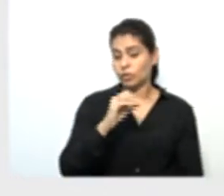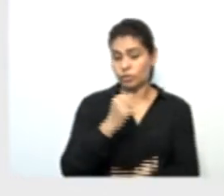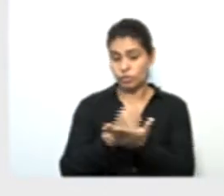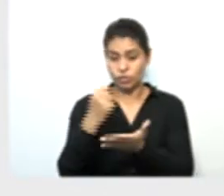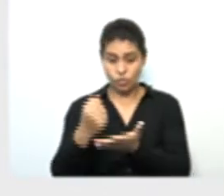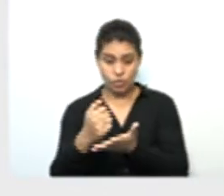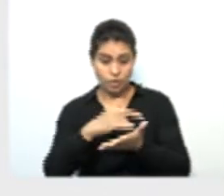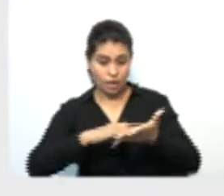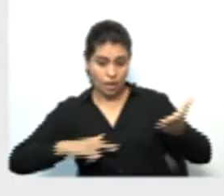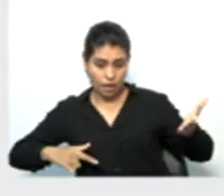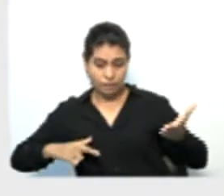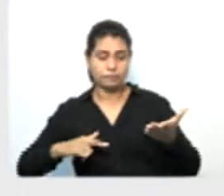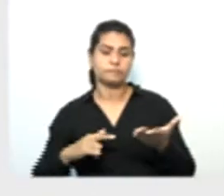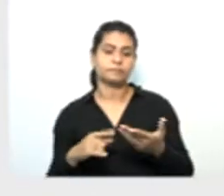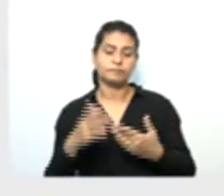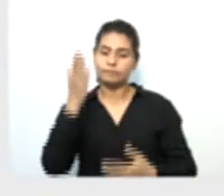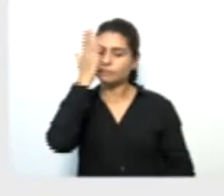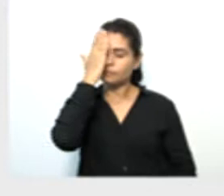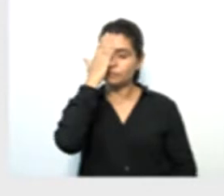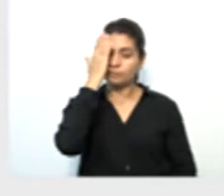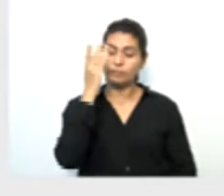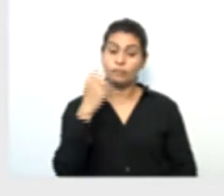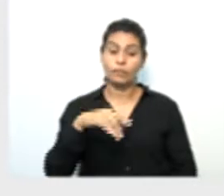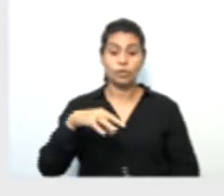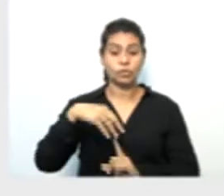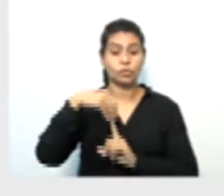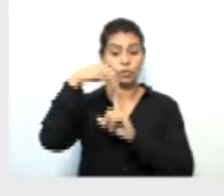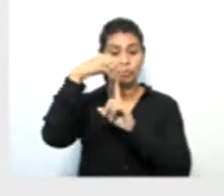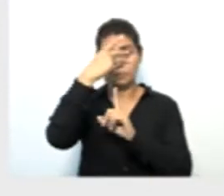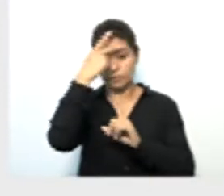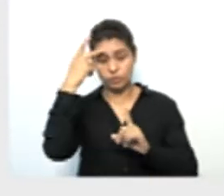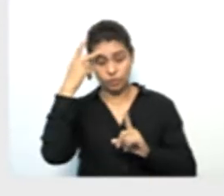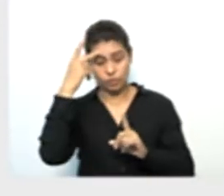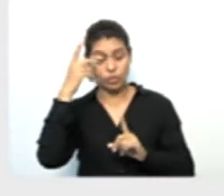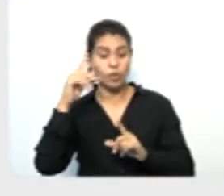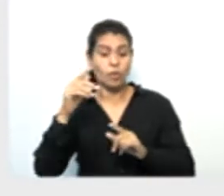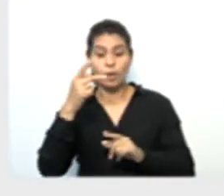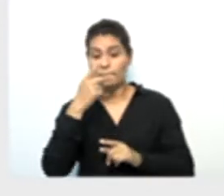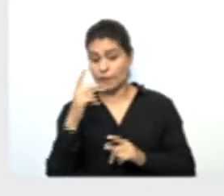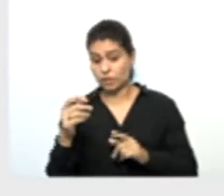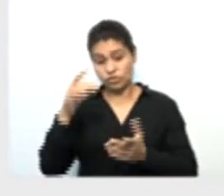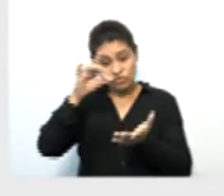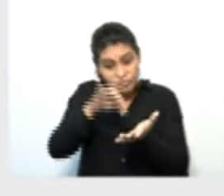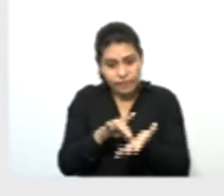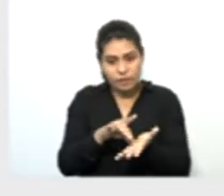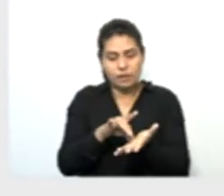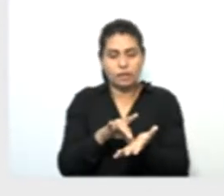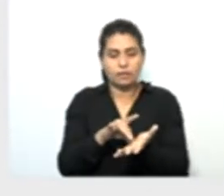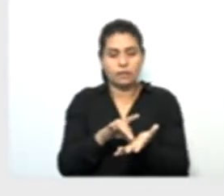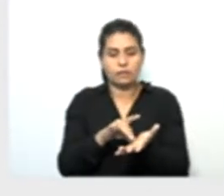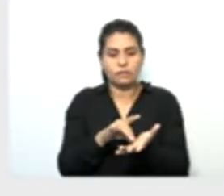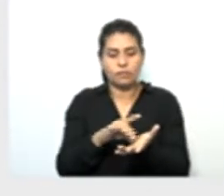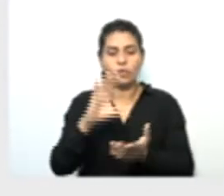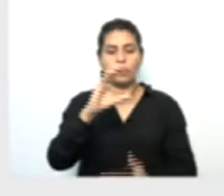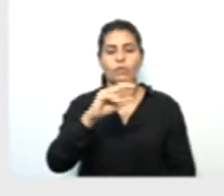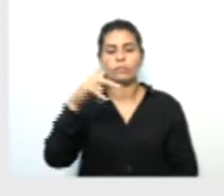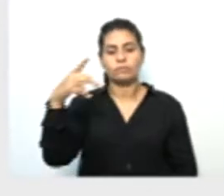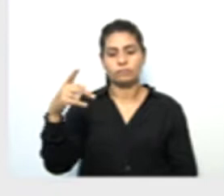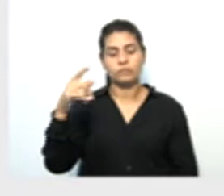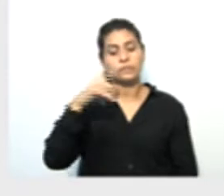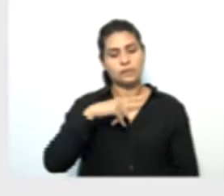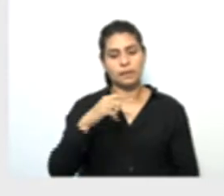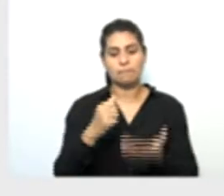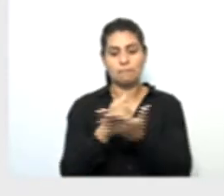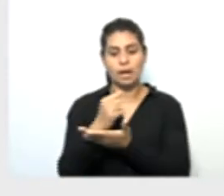contratuais das cooperativas, a gente sabe que somente pode ser considerado autêntico o cooperativismo quando